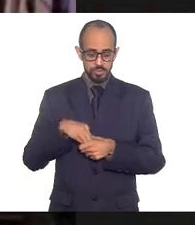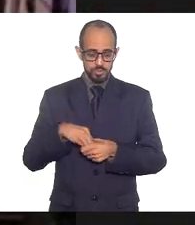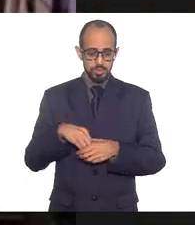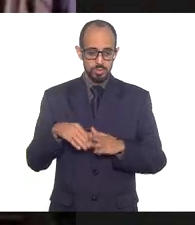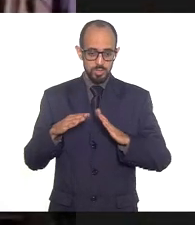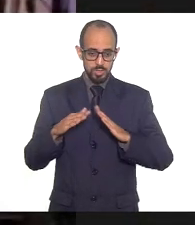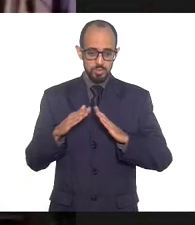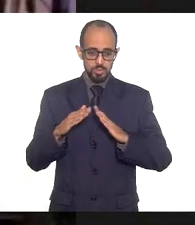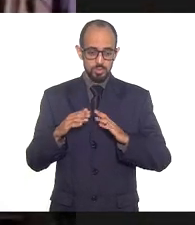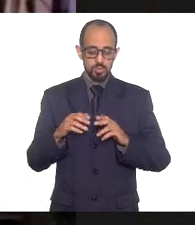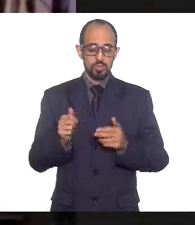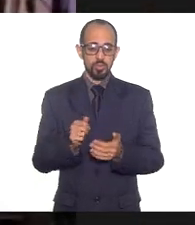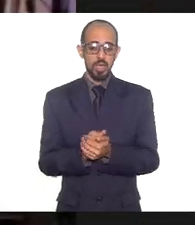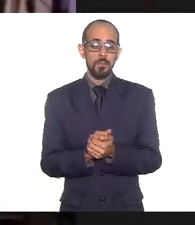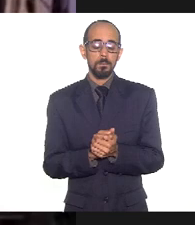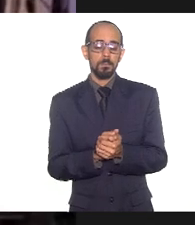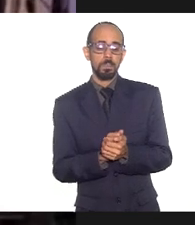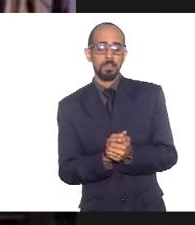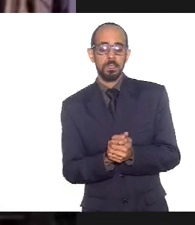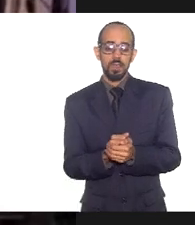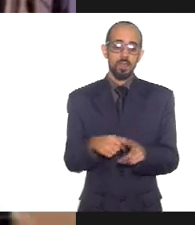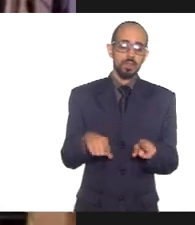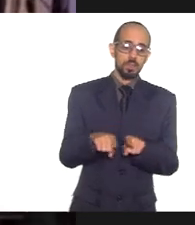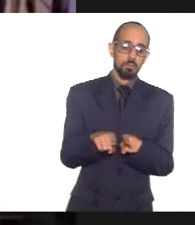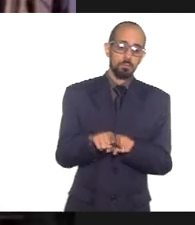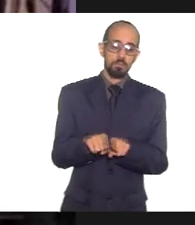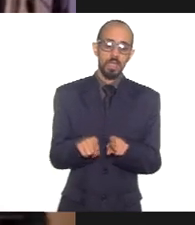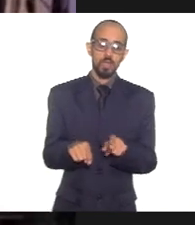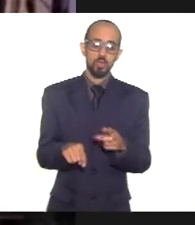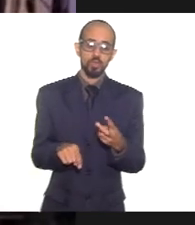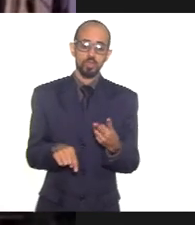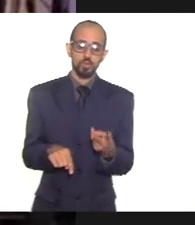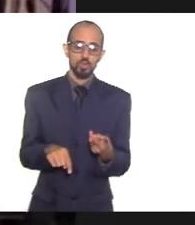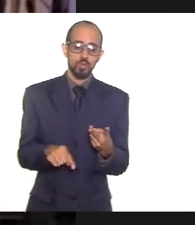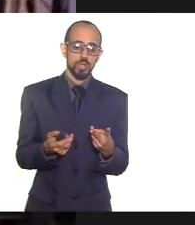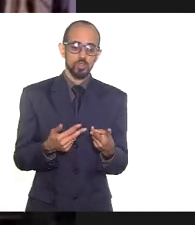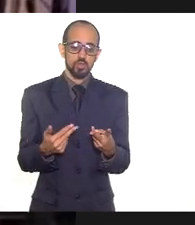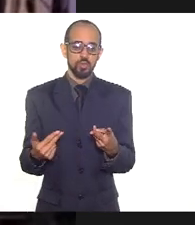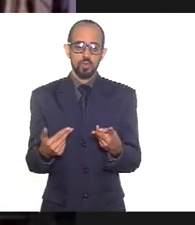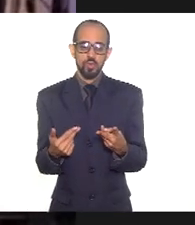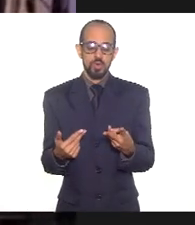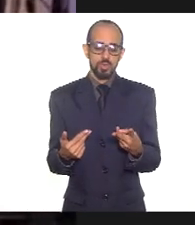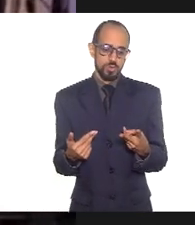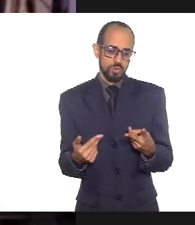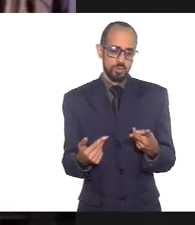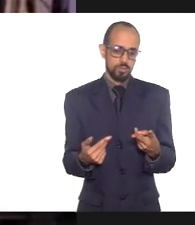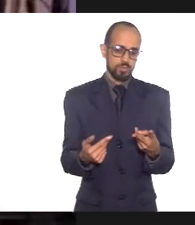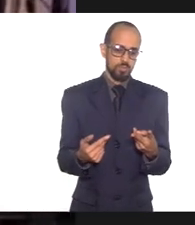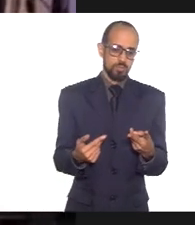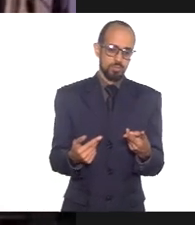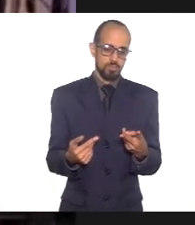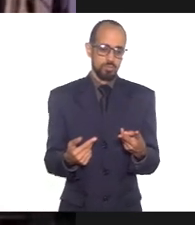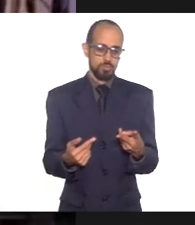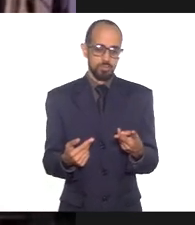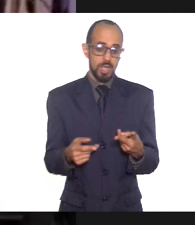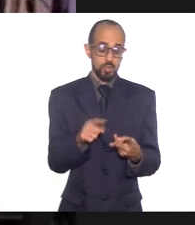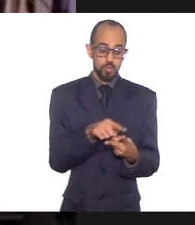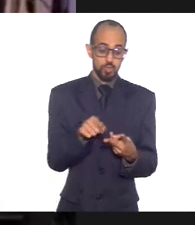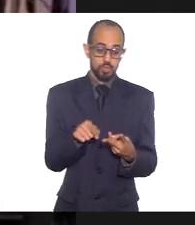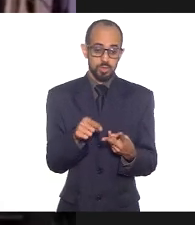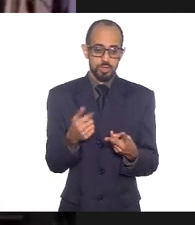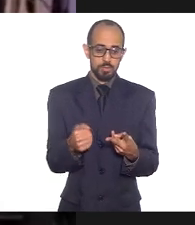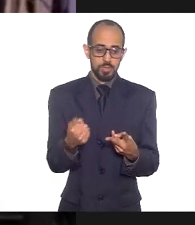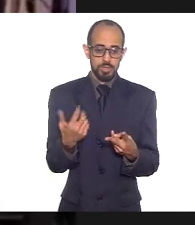socioeducativa duas pontas duas pontas duas extremidades mas que ambas precisam